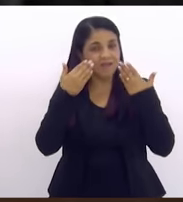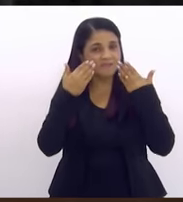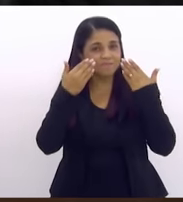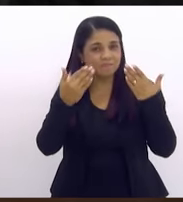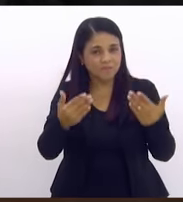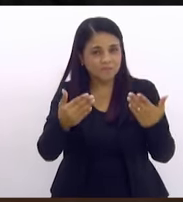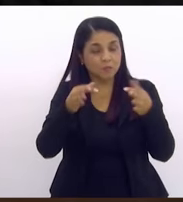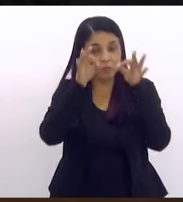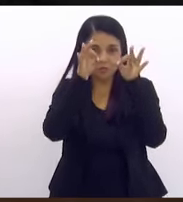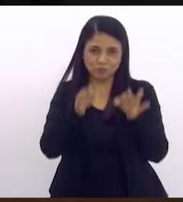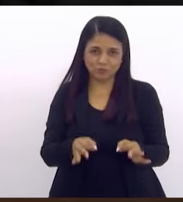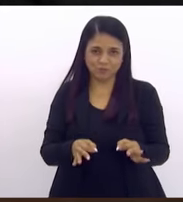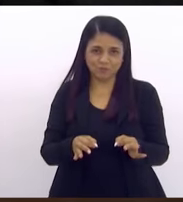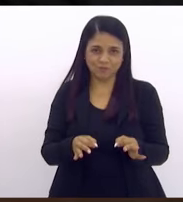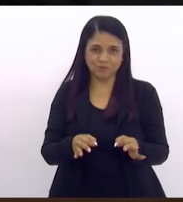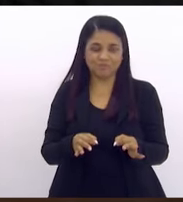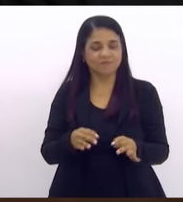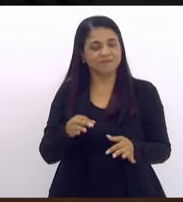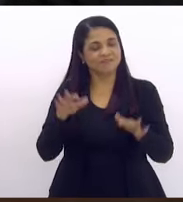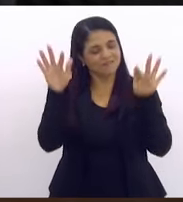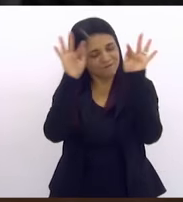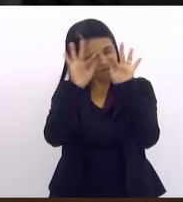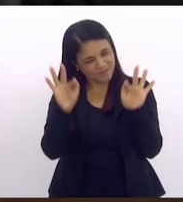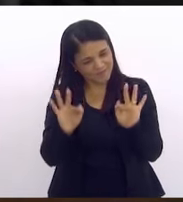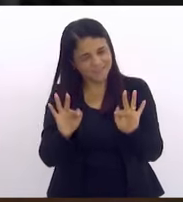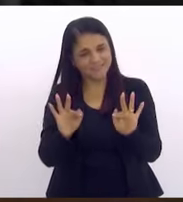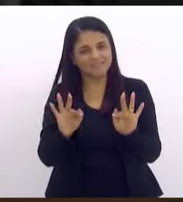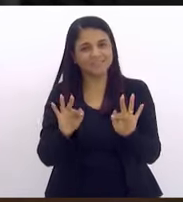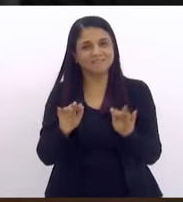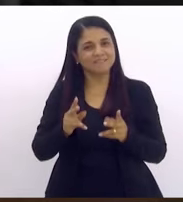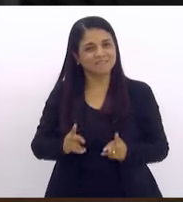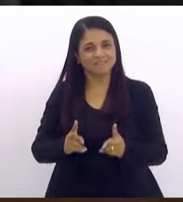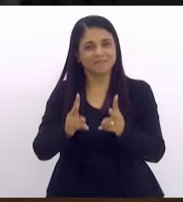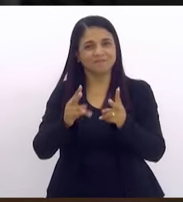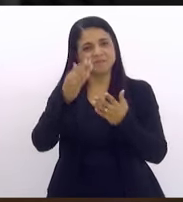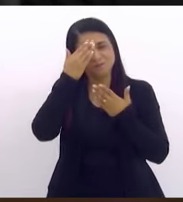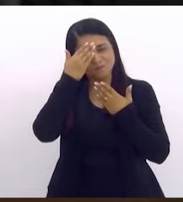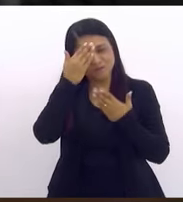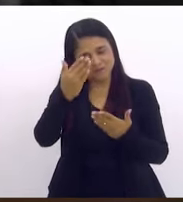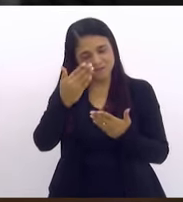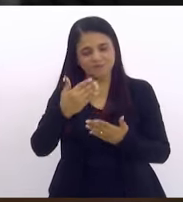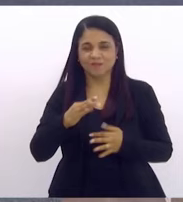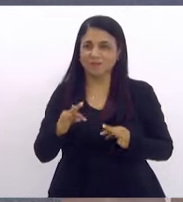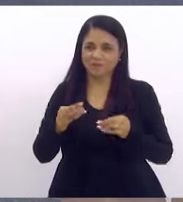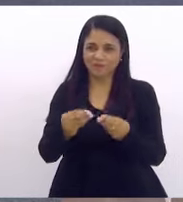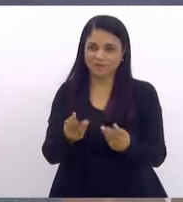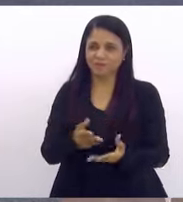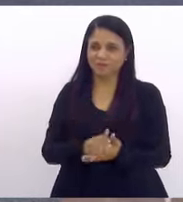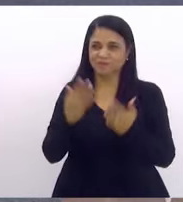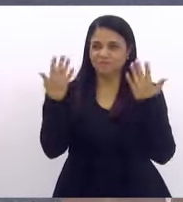do que é justo Seja feliz meu companheiro e muito obrigado a todas e a